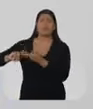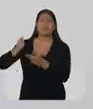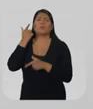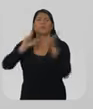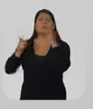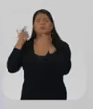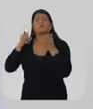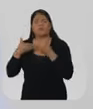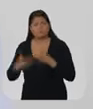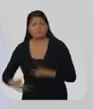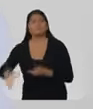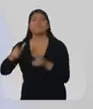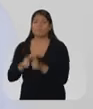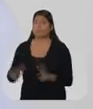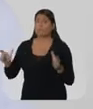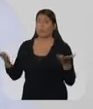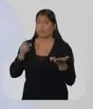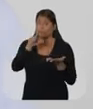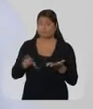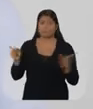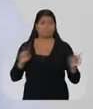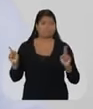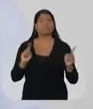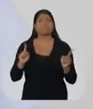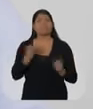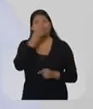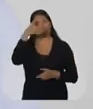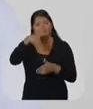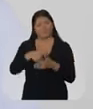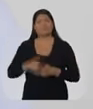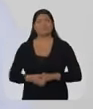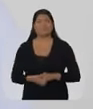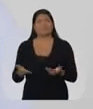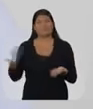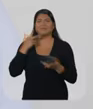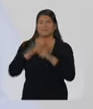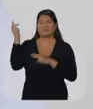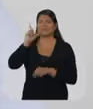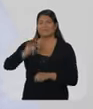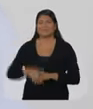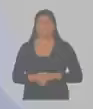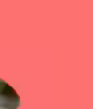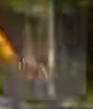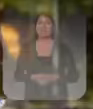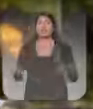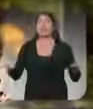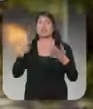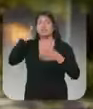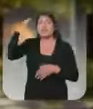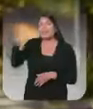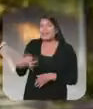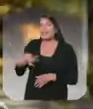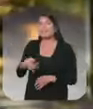outras tantas realizações que vamos continuar e ampliar. Agora, a escolha é sua. Bom voto. Vamos à vitória.